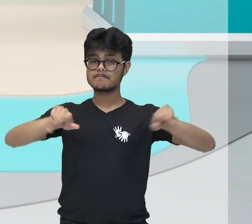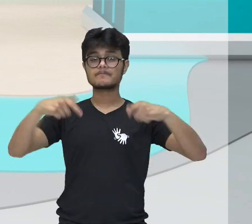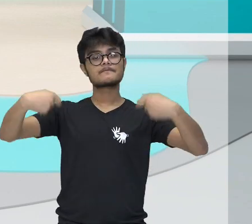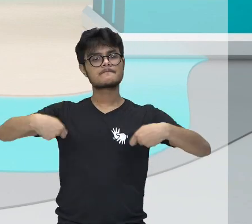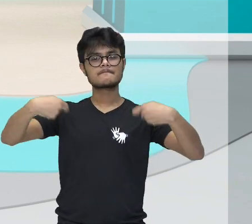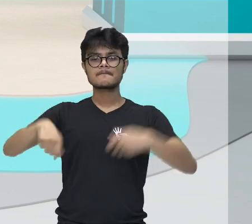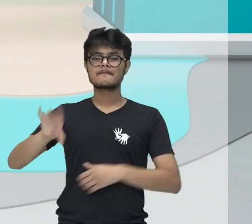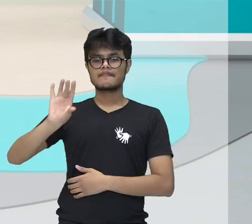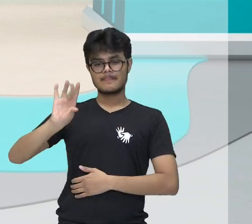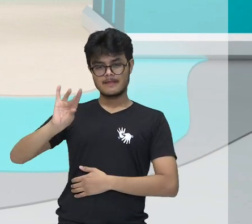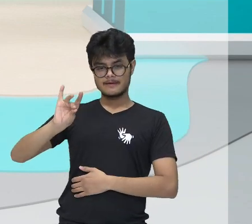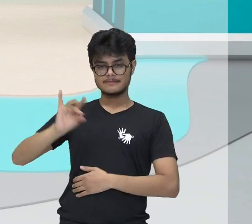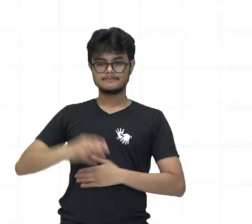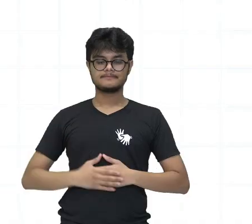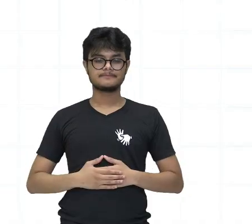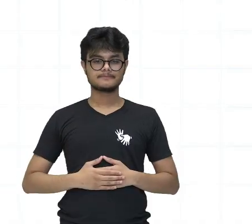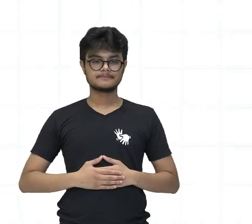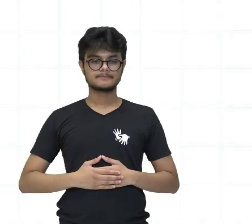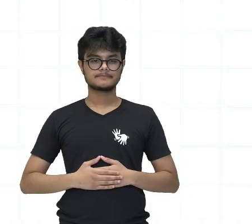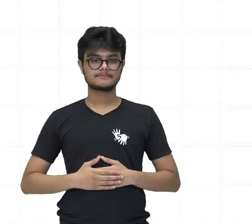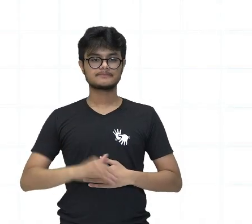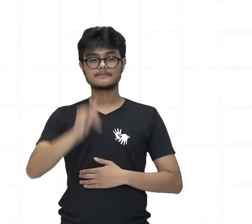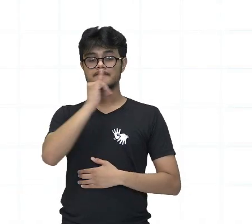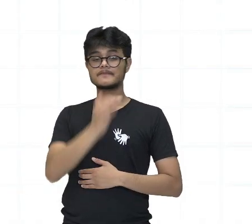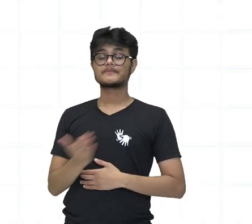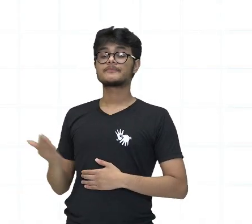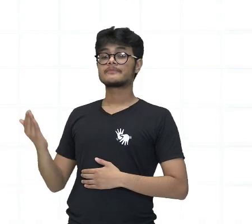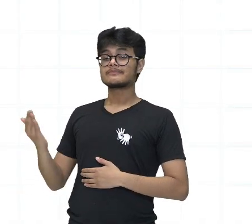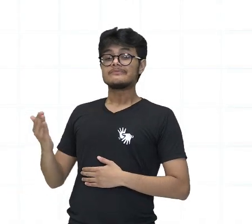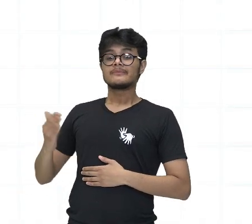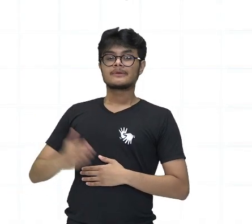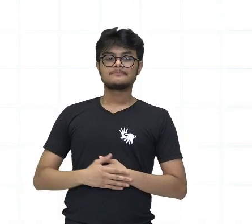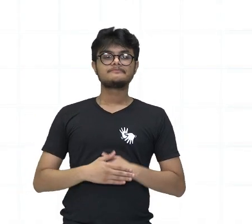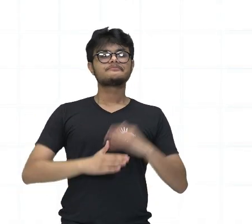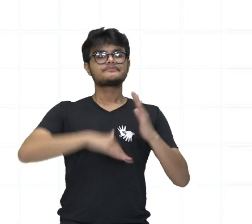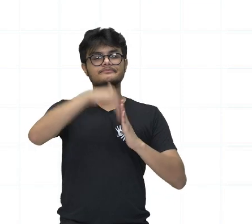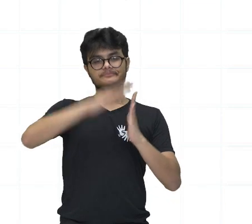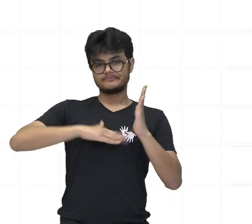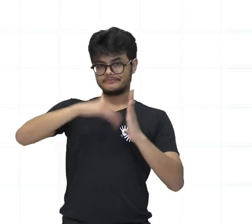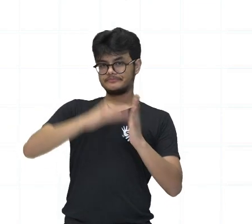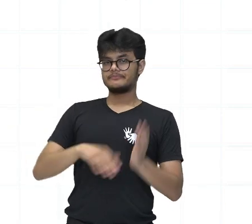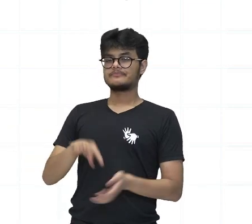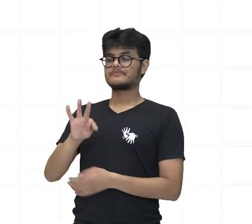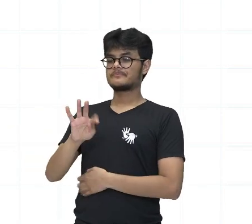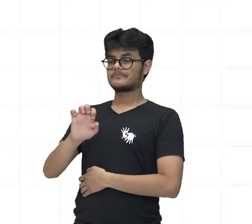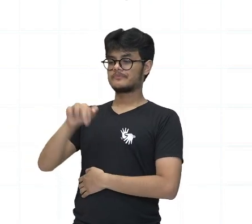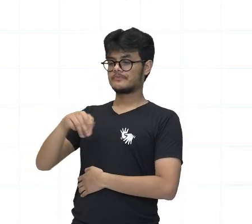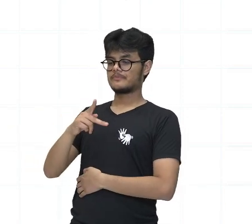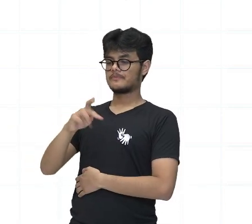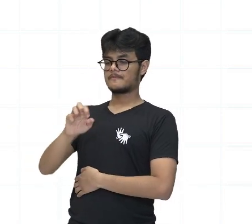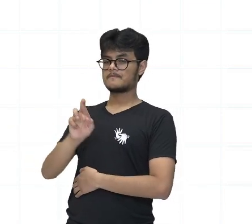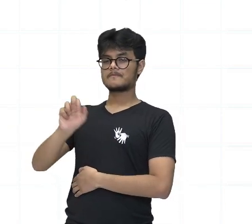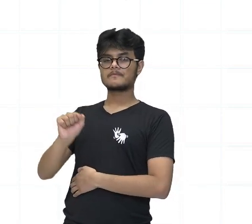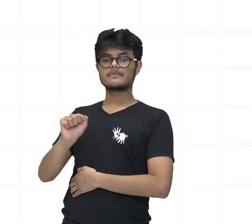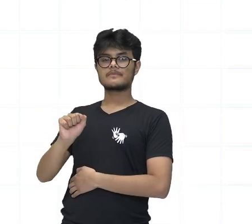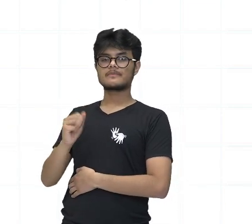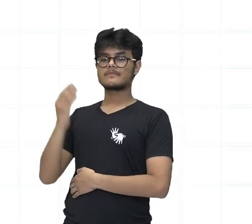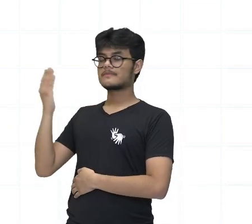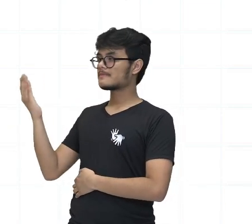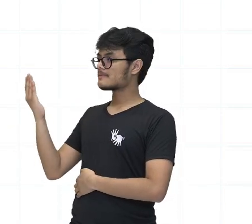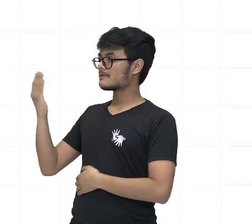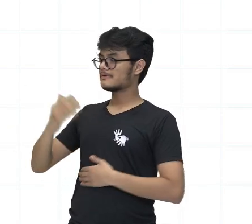do aglutinante. E a gente vai agora conceituar uma outra tinta que é chamada de têmpera.